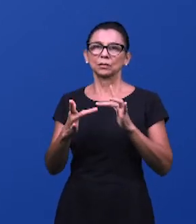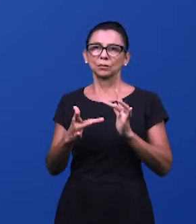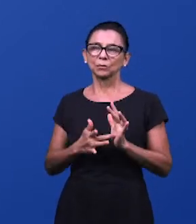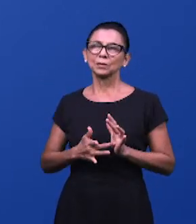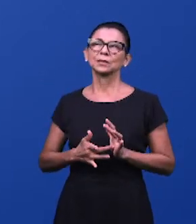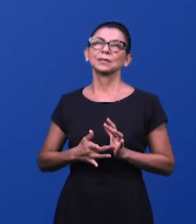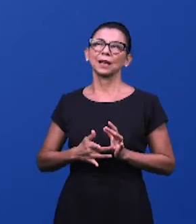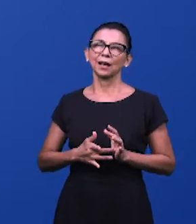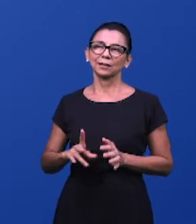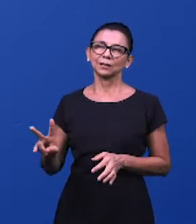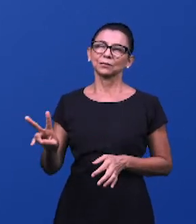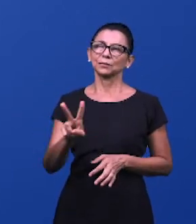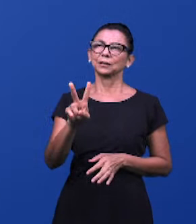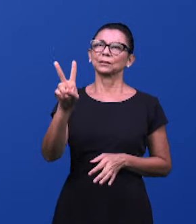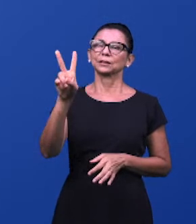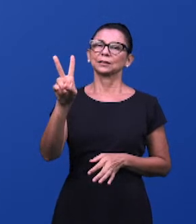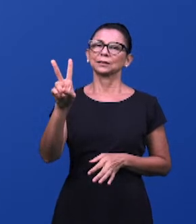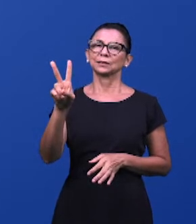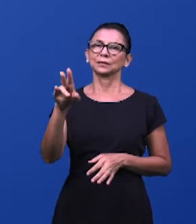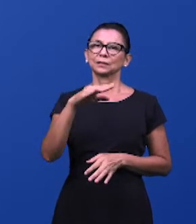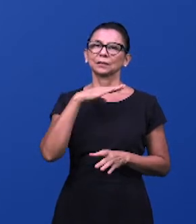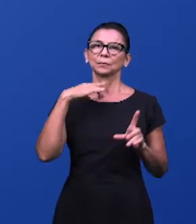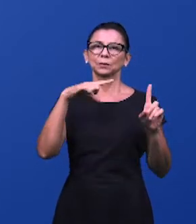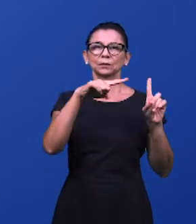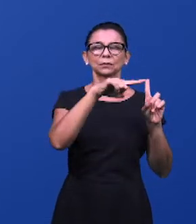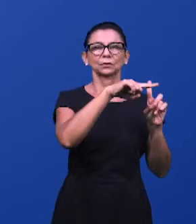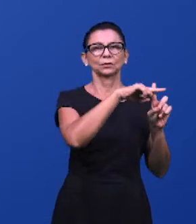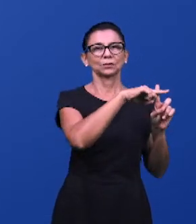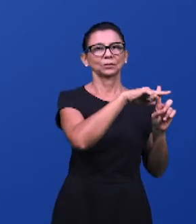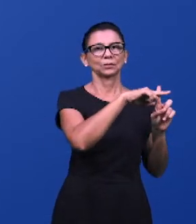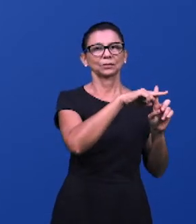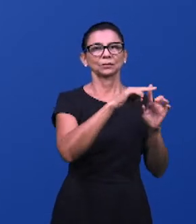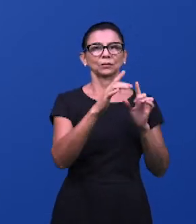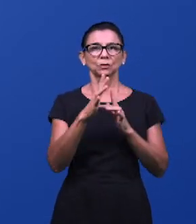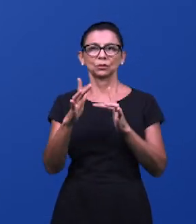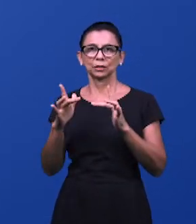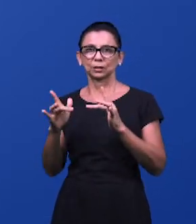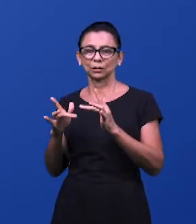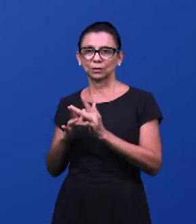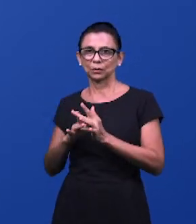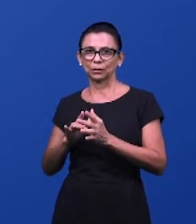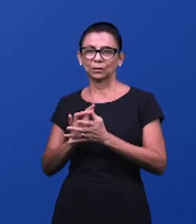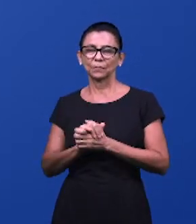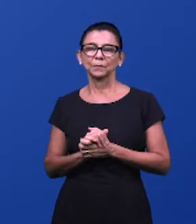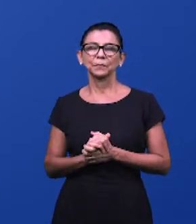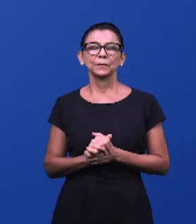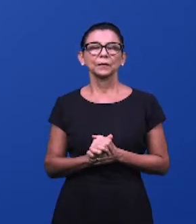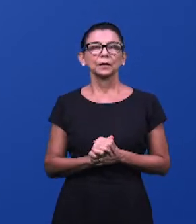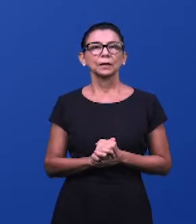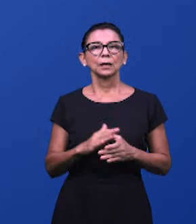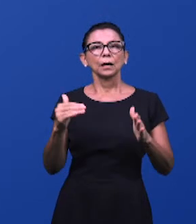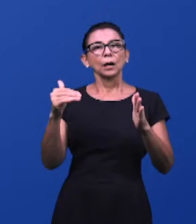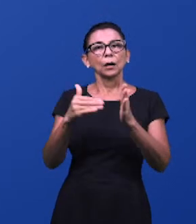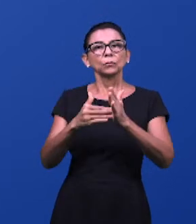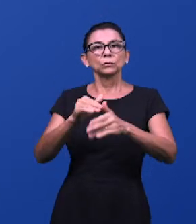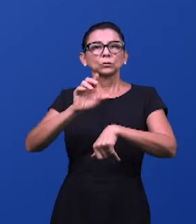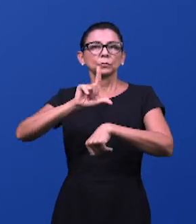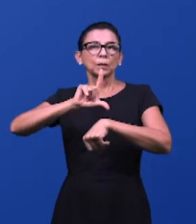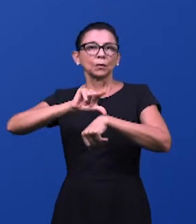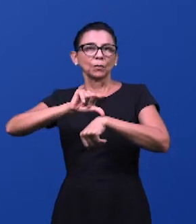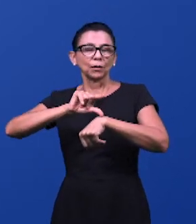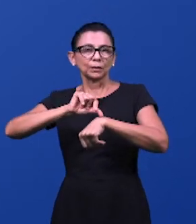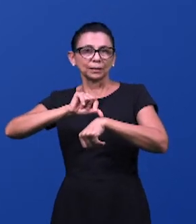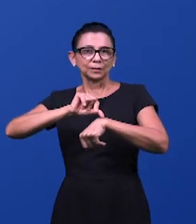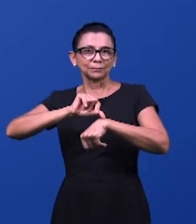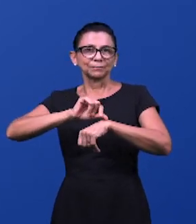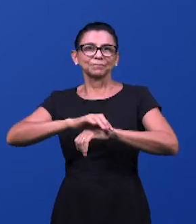a valorizar o sacrifício de Jesus. A hora undécima é o findar de todo o projeto.